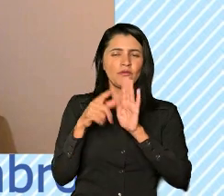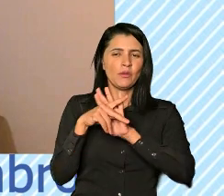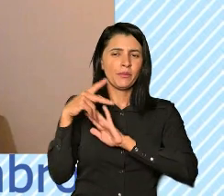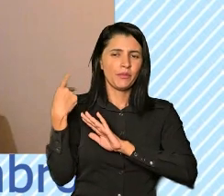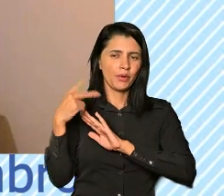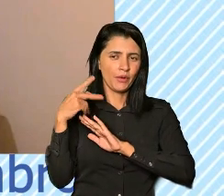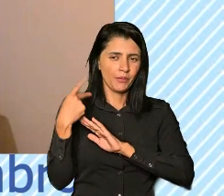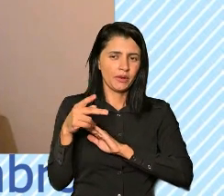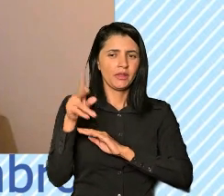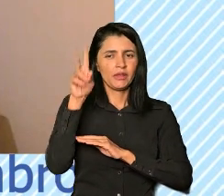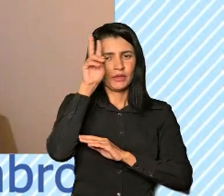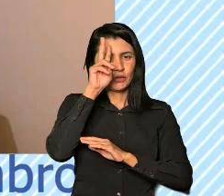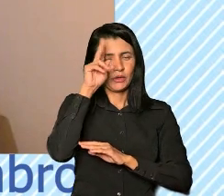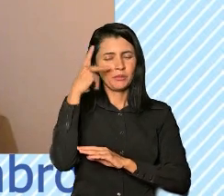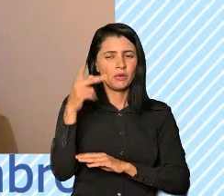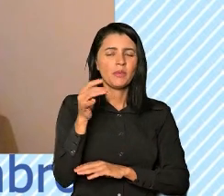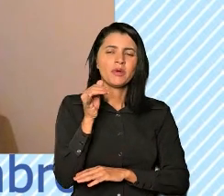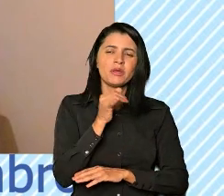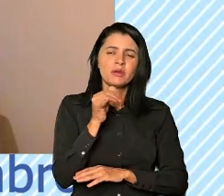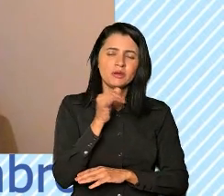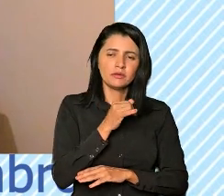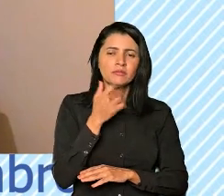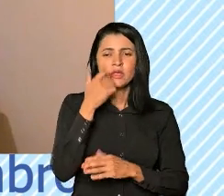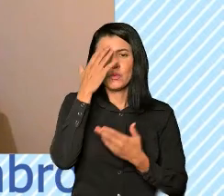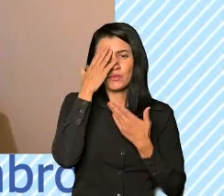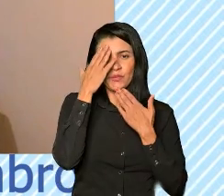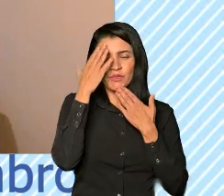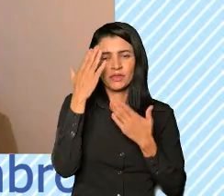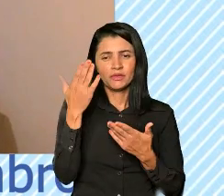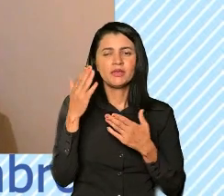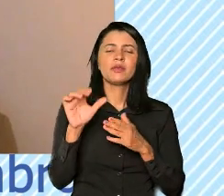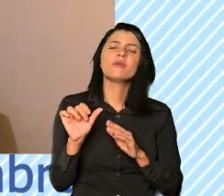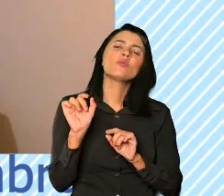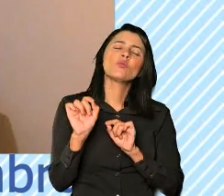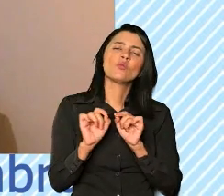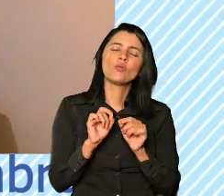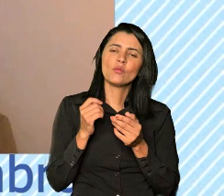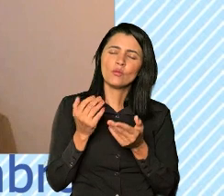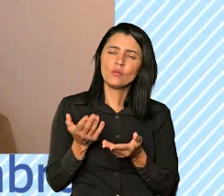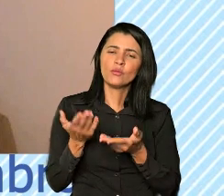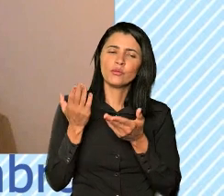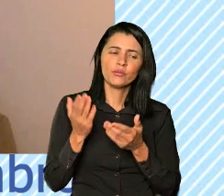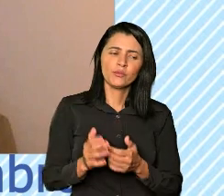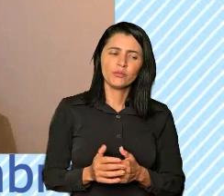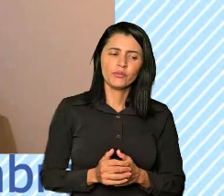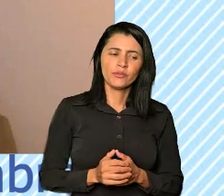história italiana. Bom, eu gostaria de agradecer primeiro, Inês,